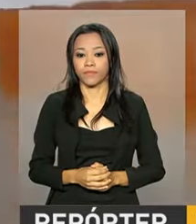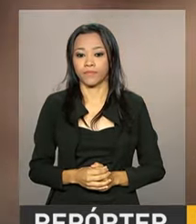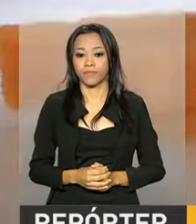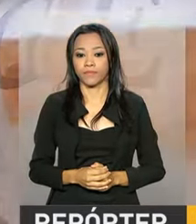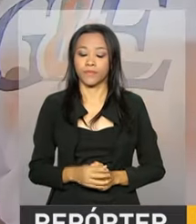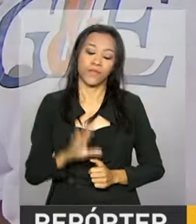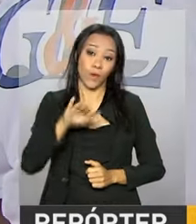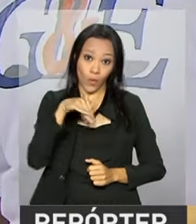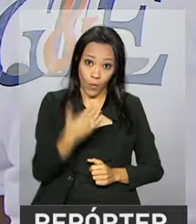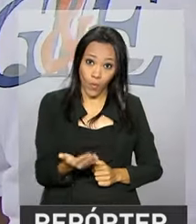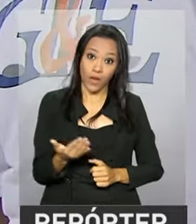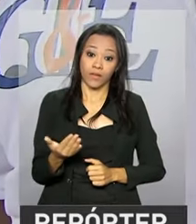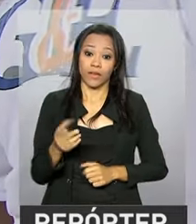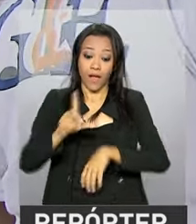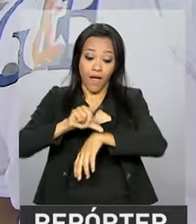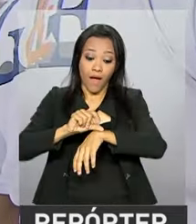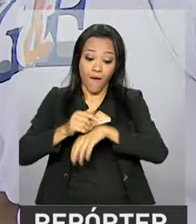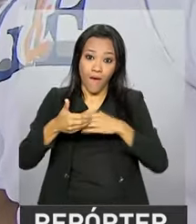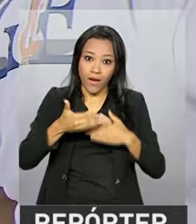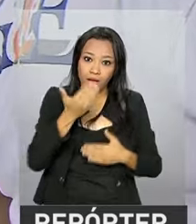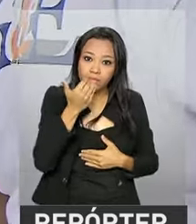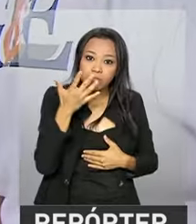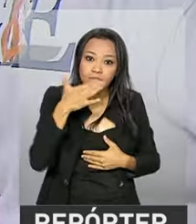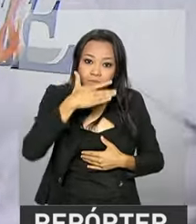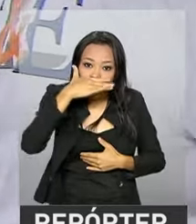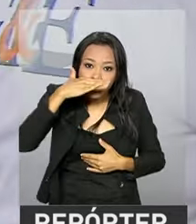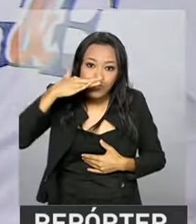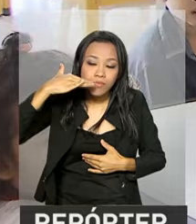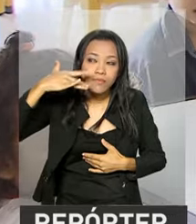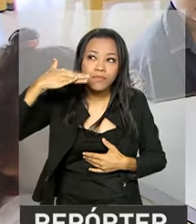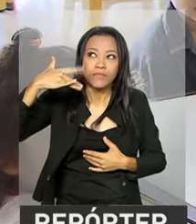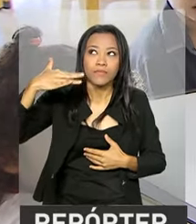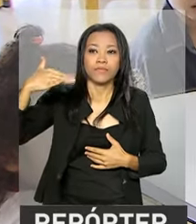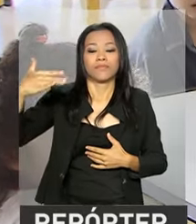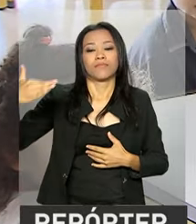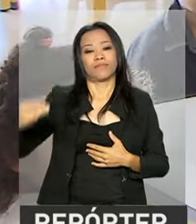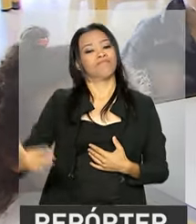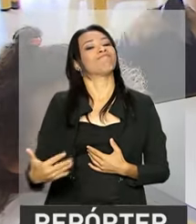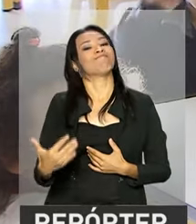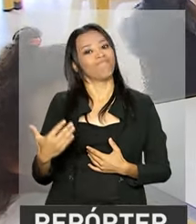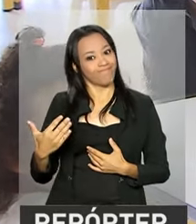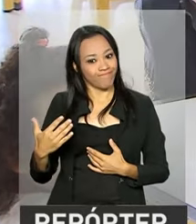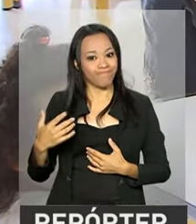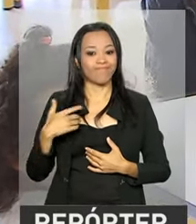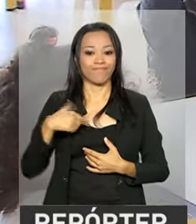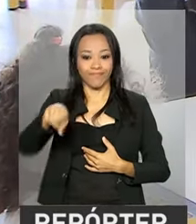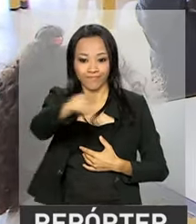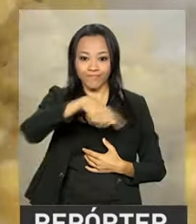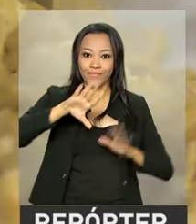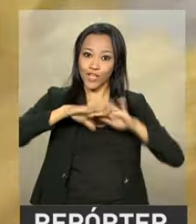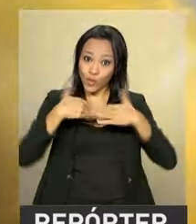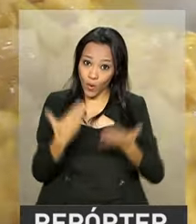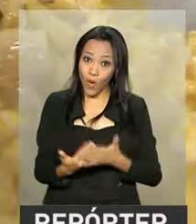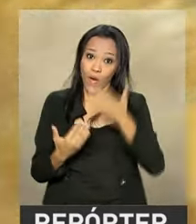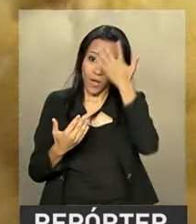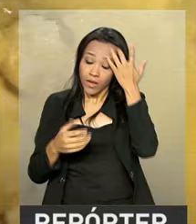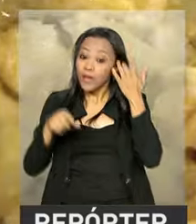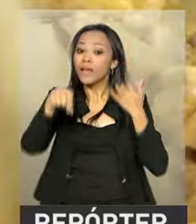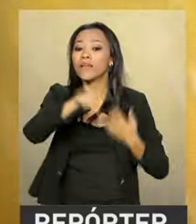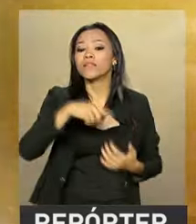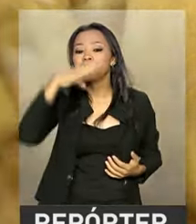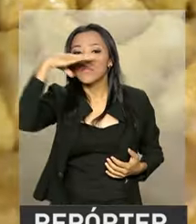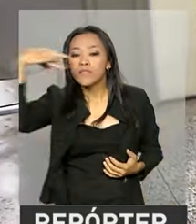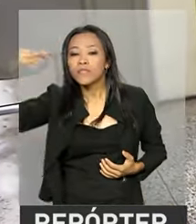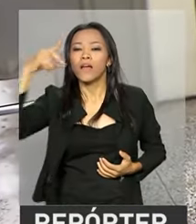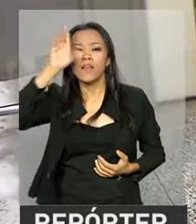Quando vai chegando a hora da merenda, o aroma que vem da cozinha toma conta do refeitório da escola. E esse cheiro